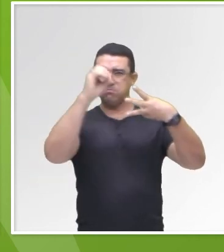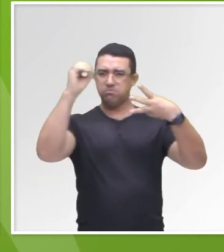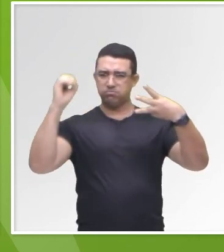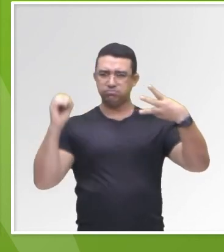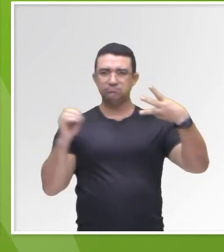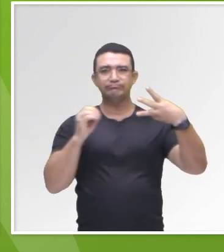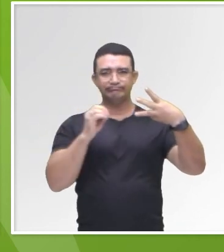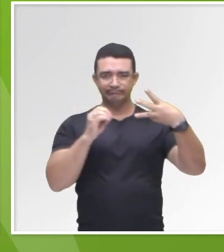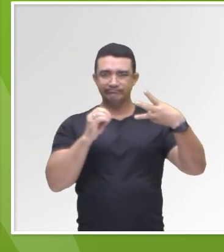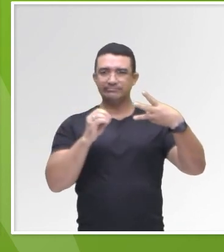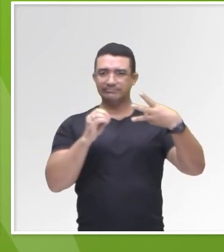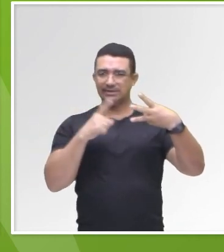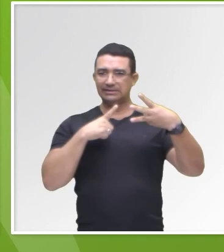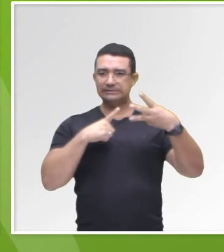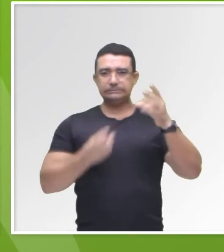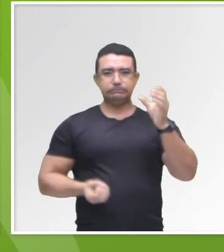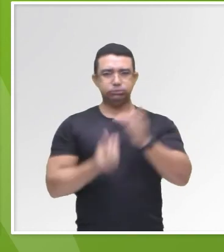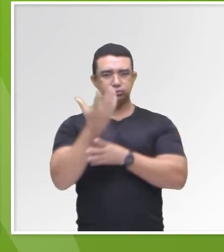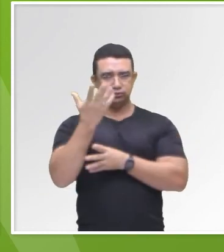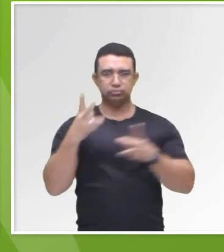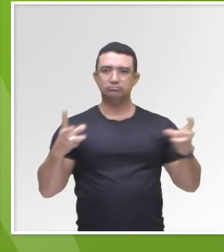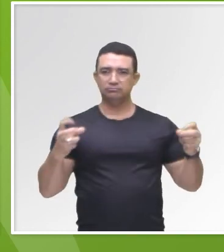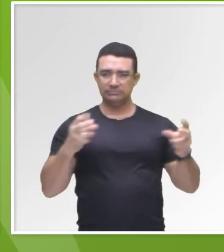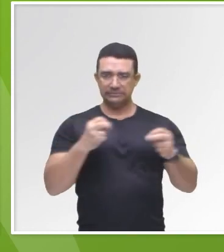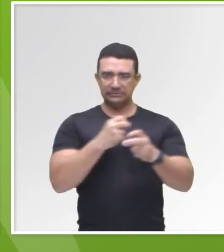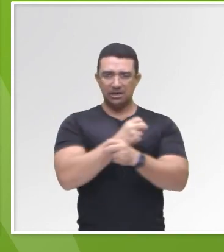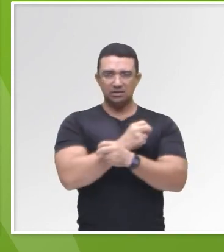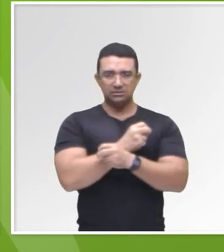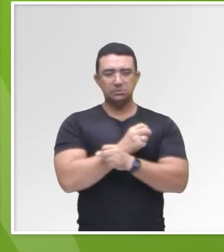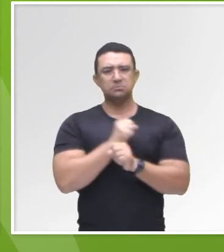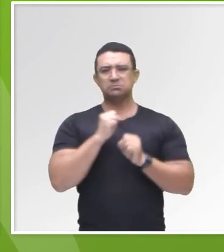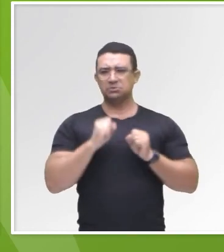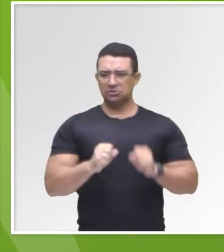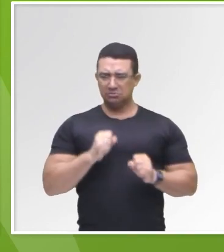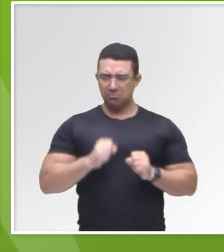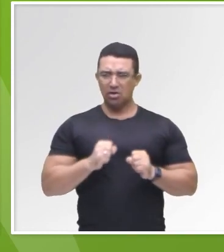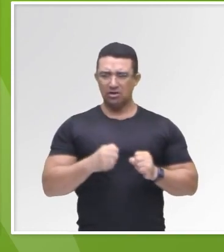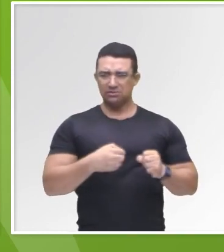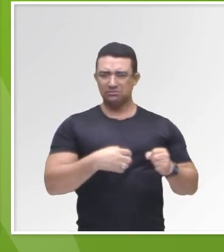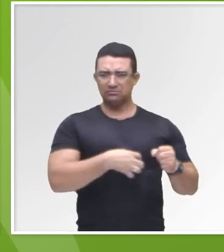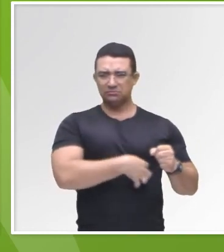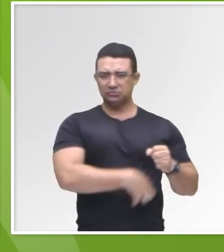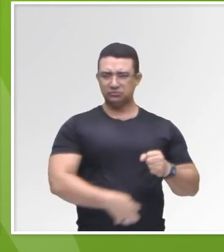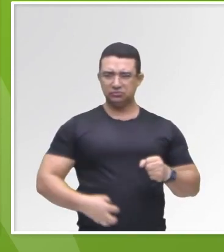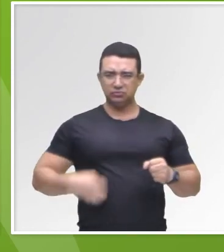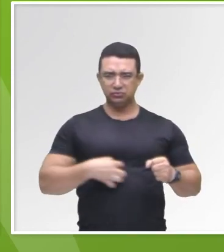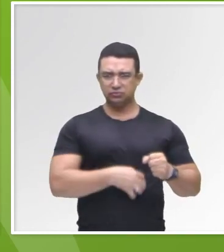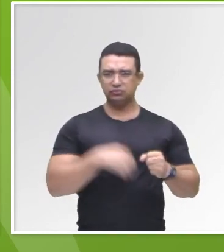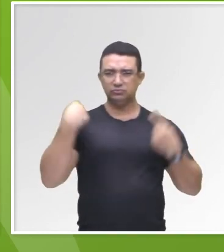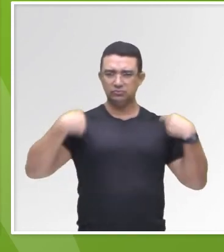onde a gente tem a proliferação aí do câncer, que pode atingir vários órgãos, como a gente observou aí na aula.